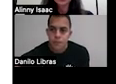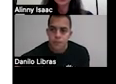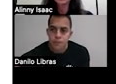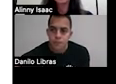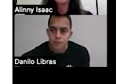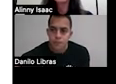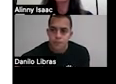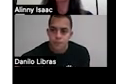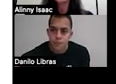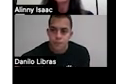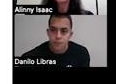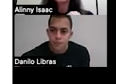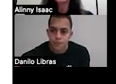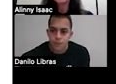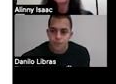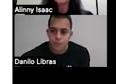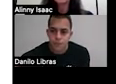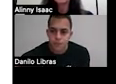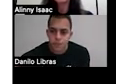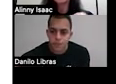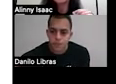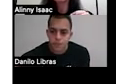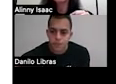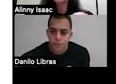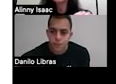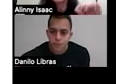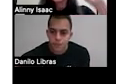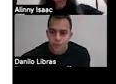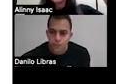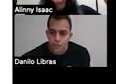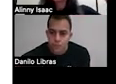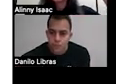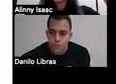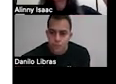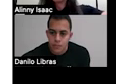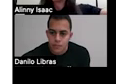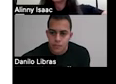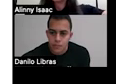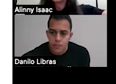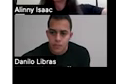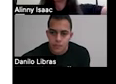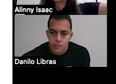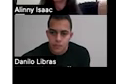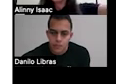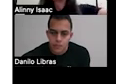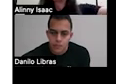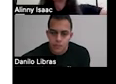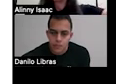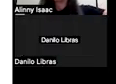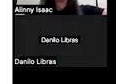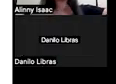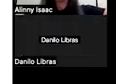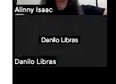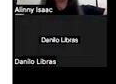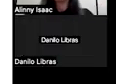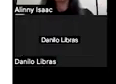sobre esses testes utilizados. Então, no teste de suspensão pela cauda, a gente prende o animal, né, pela cauda em um aparato de modo que